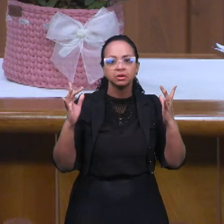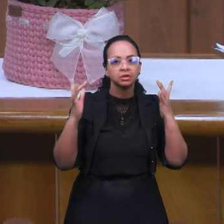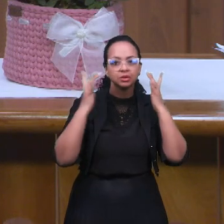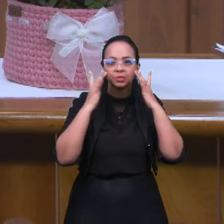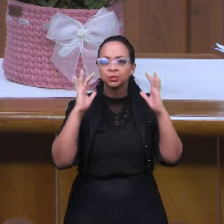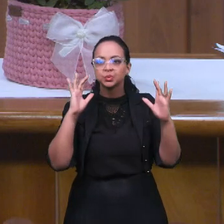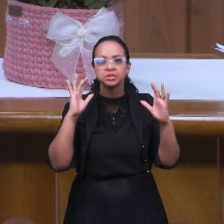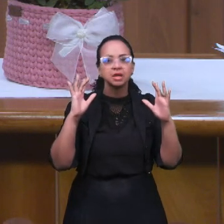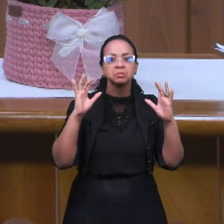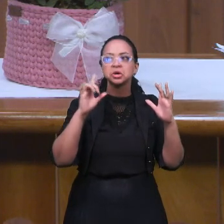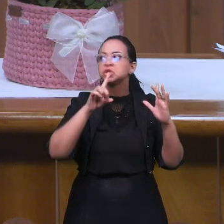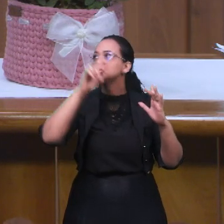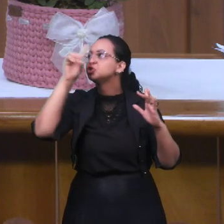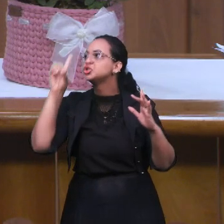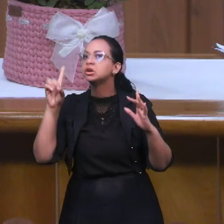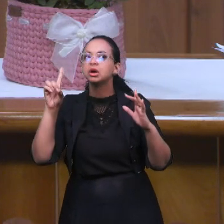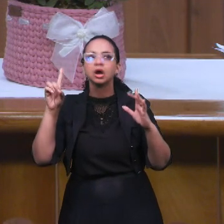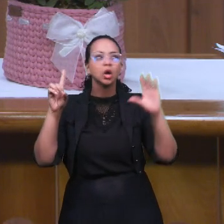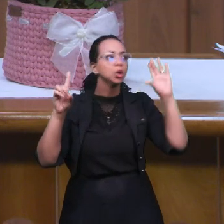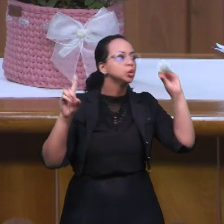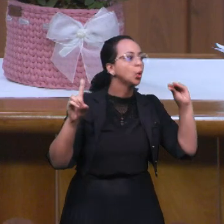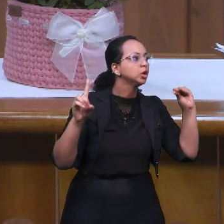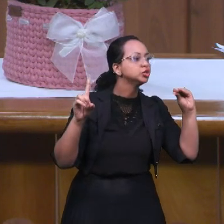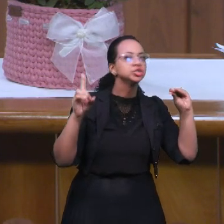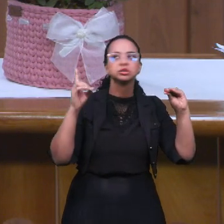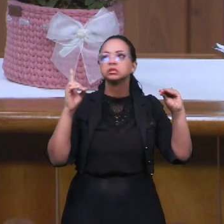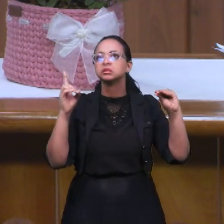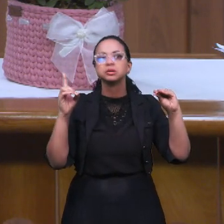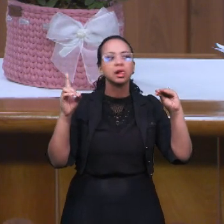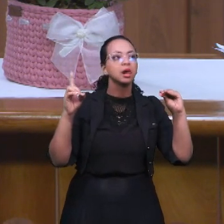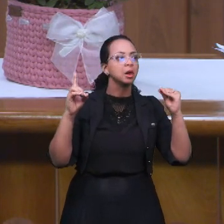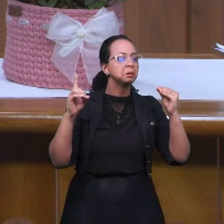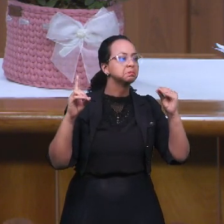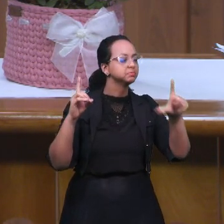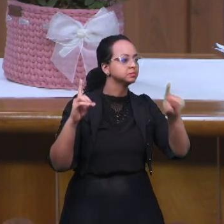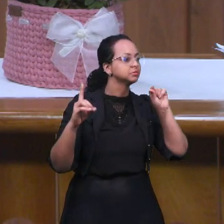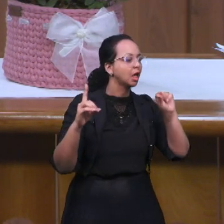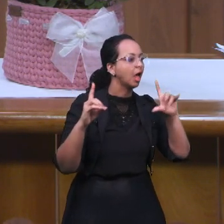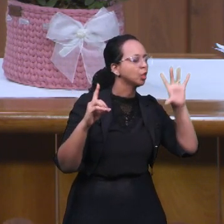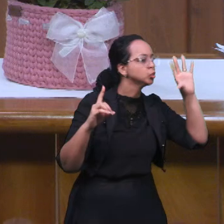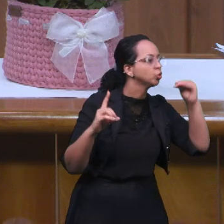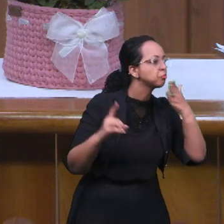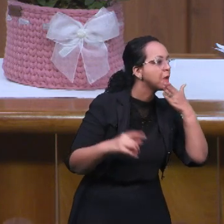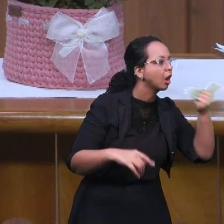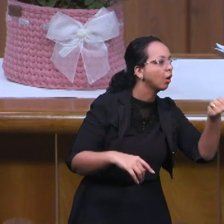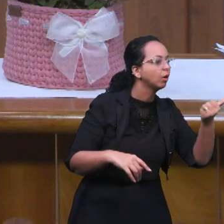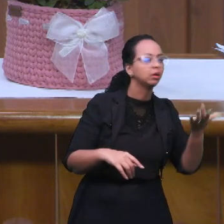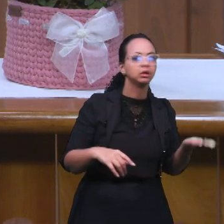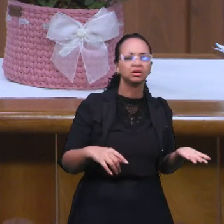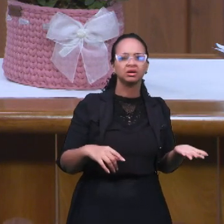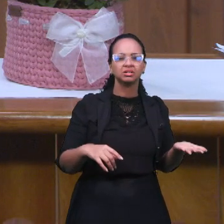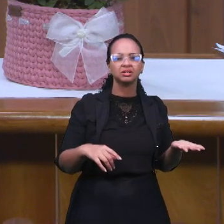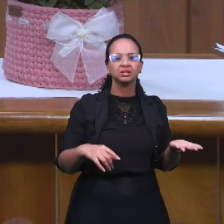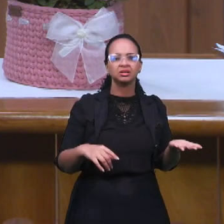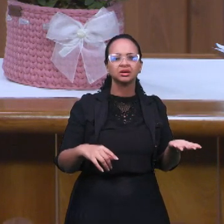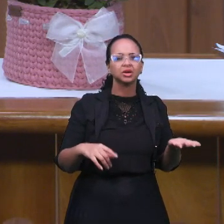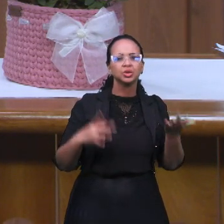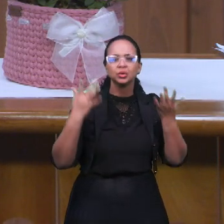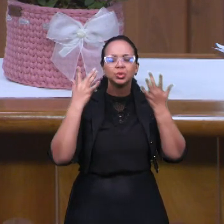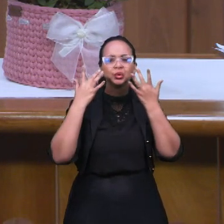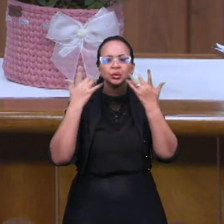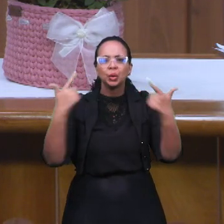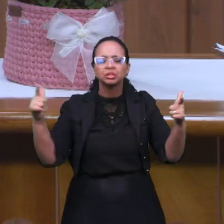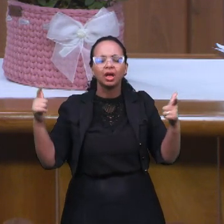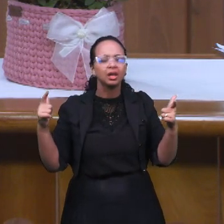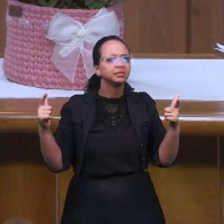que é dia nem o que é noite. Então ele prefere andar de noite. Porque ele não tem rumo, ele não